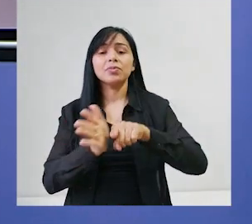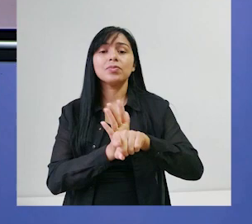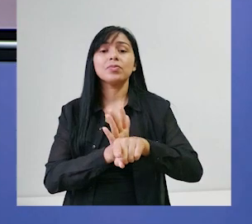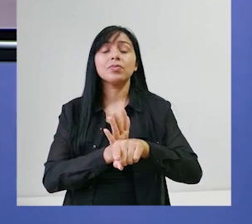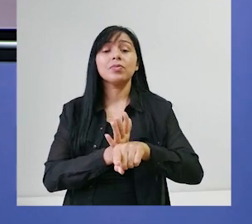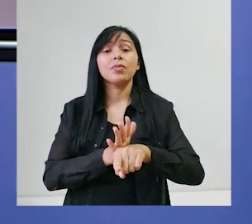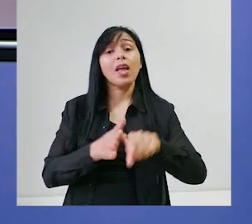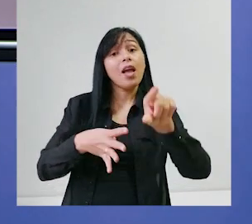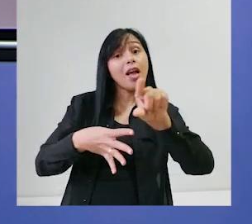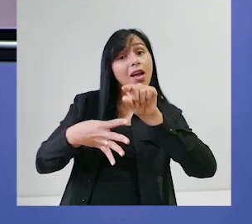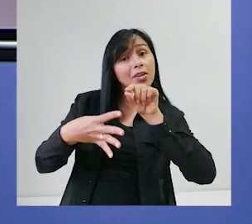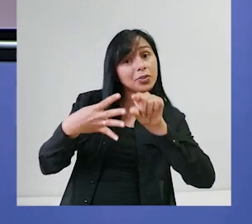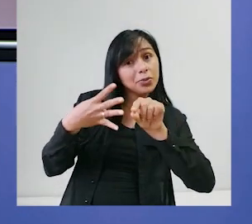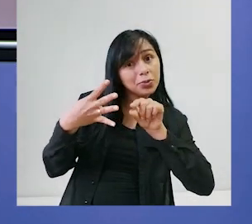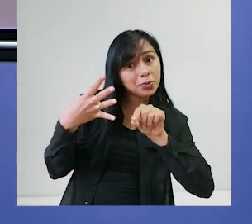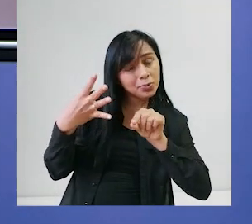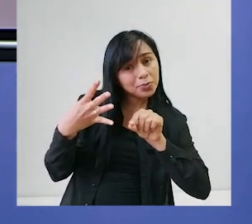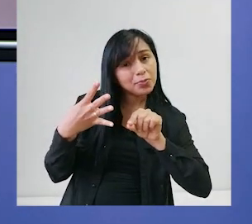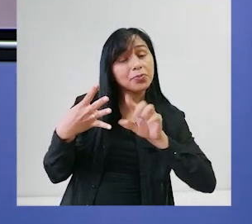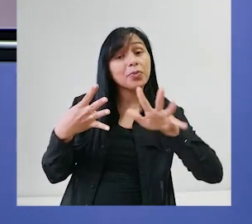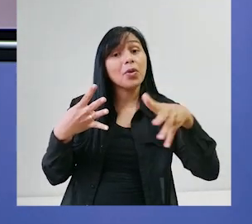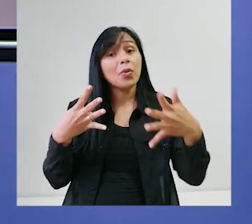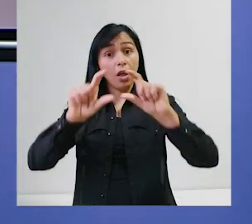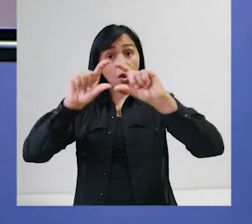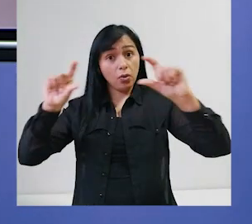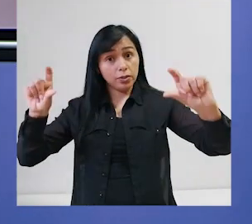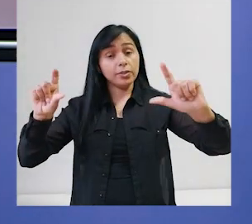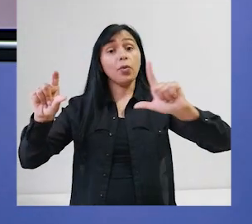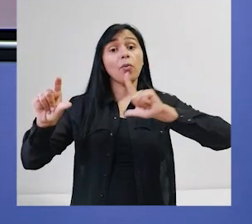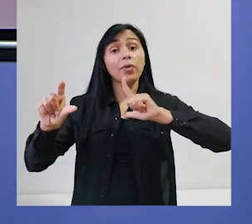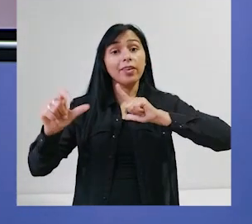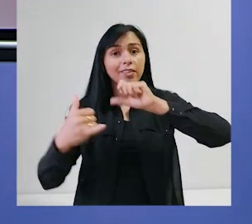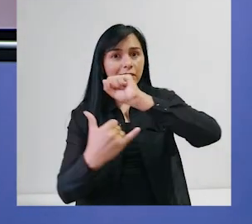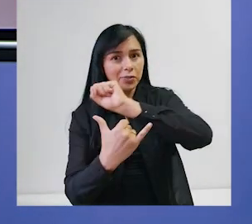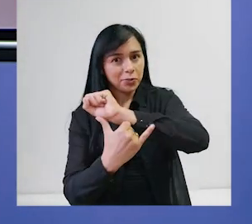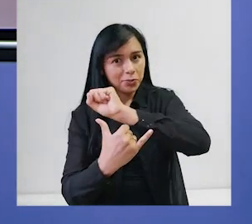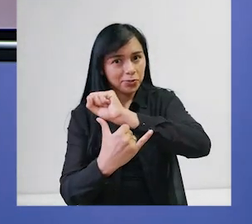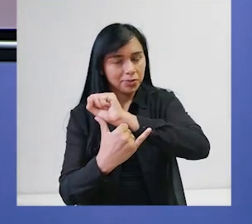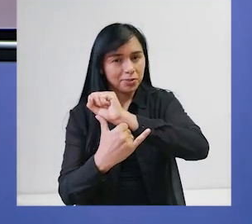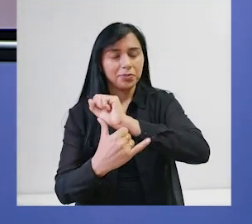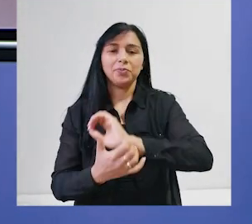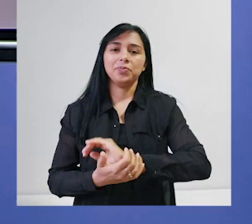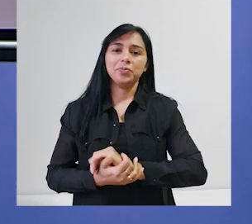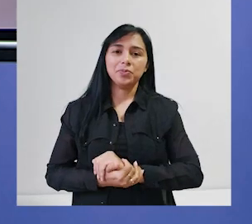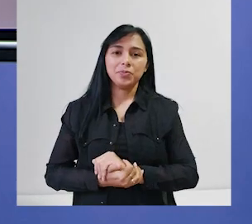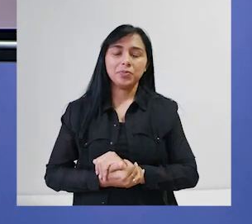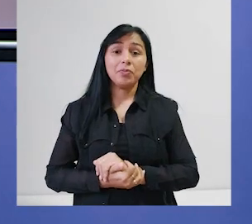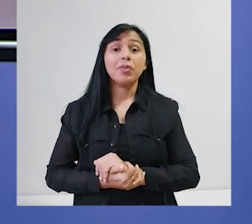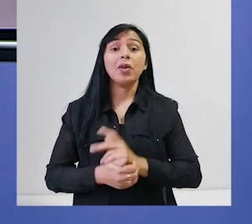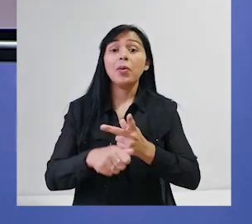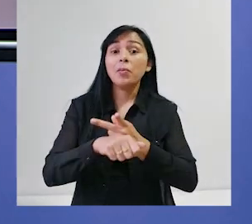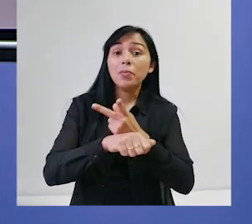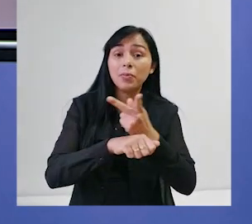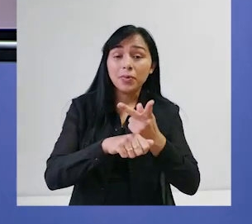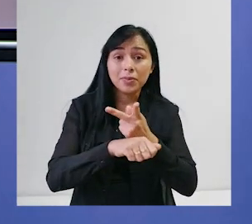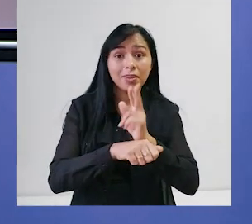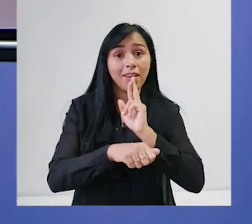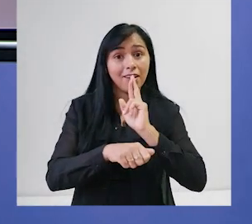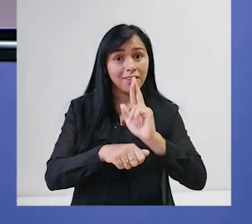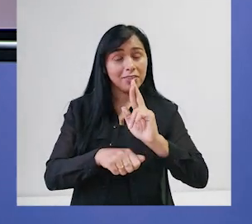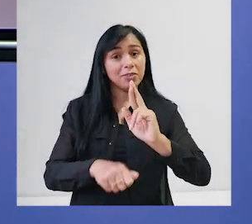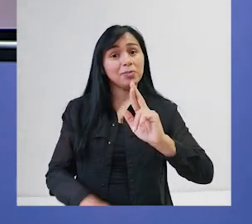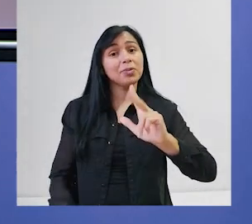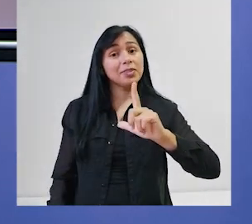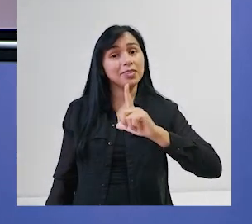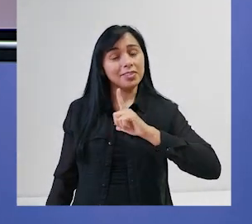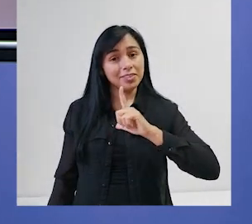alternativa em que não há oração sem sujeito Então a gente vai fazer o contrário daquela outra vamos procurar aqui não há oração